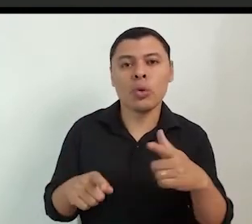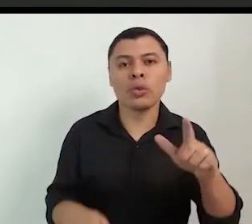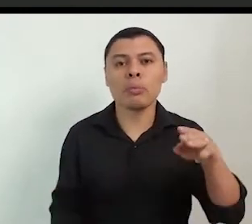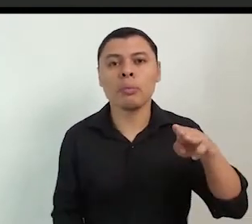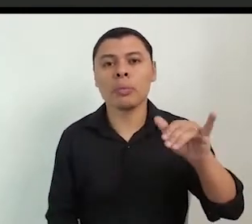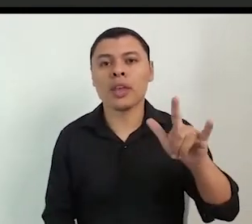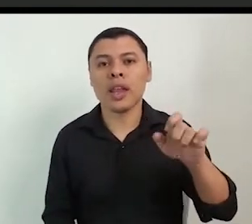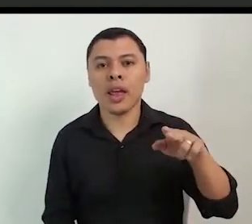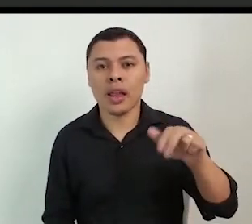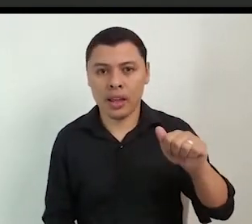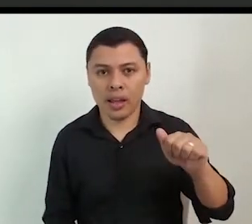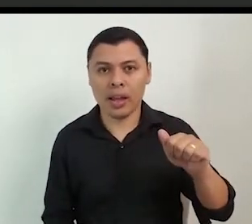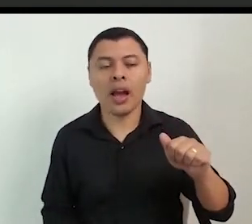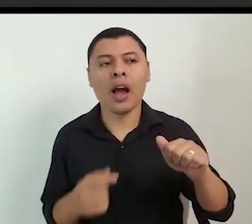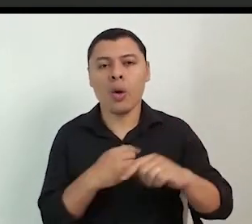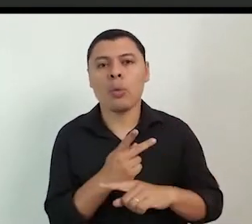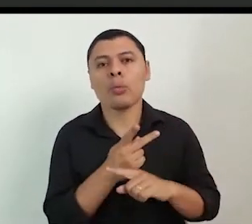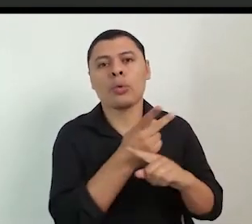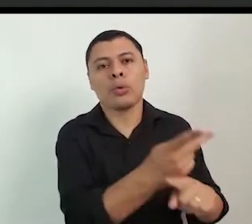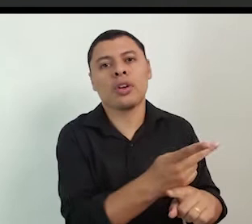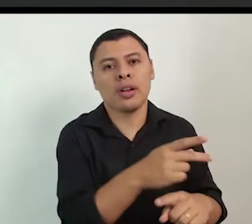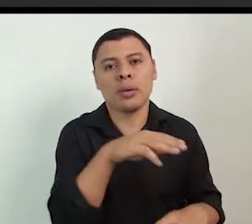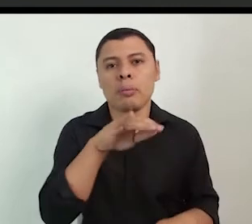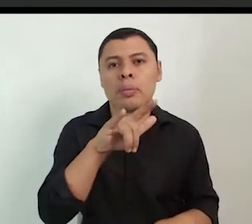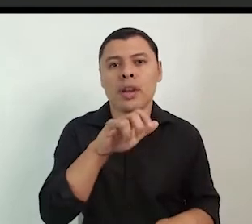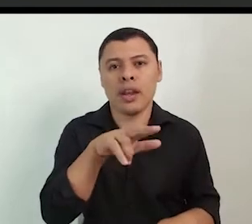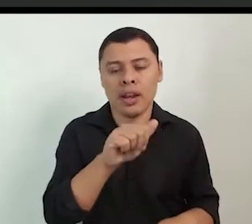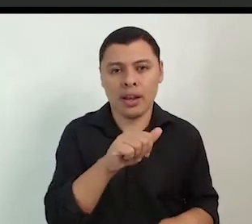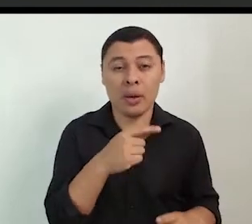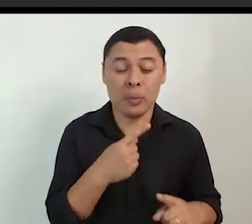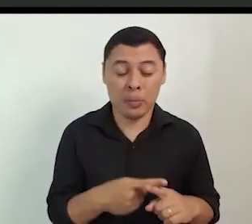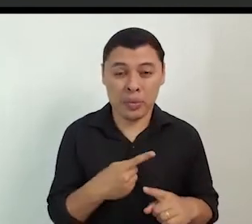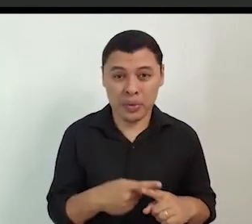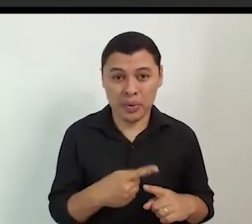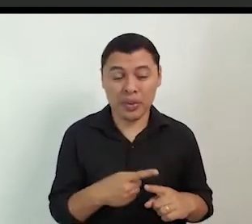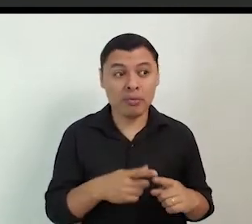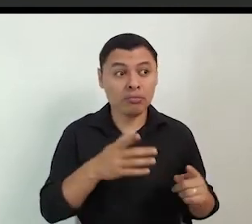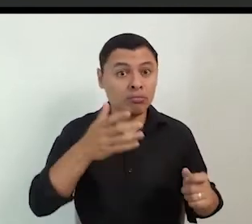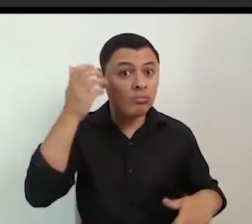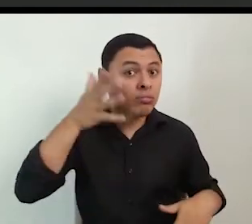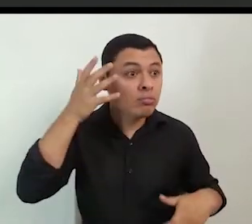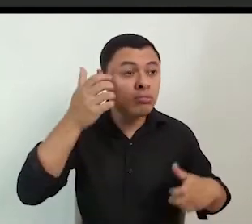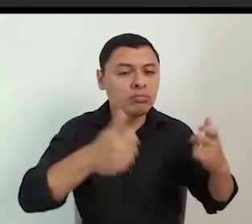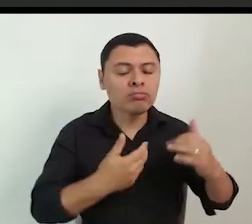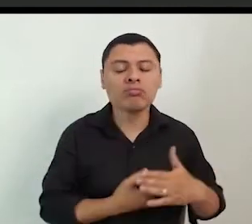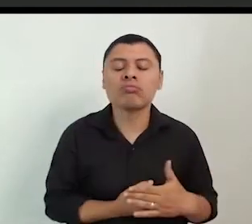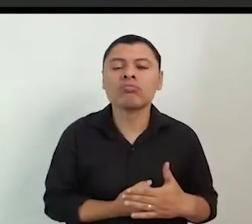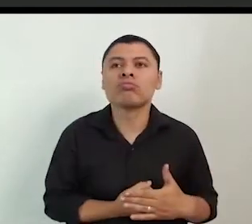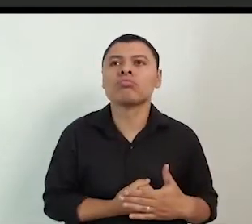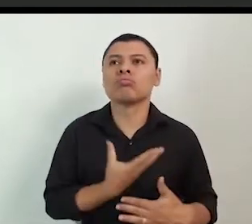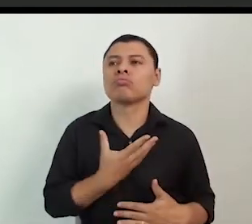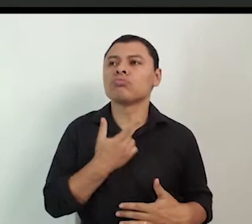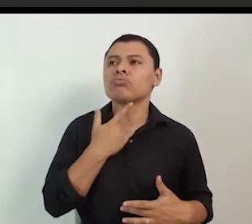Yamamoto, eu fui procurar a Milena, porque nasceu no meu coração a vontade de unir